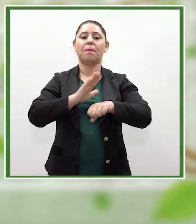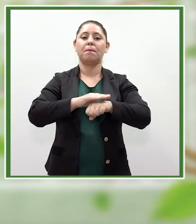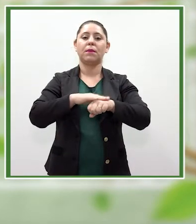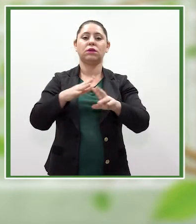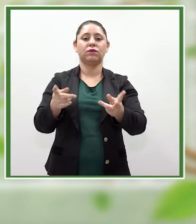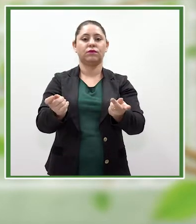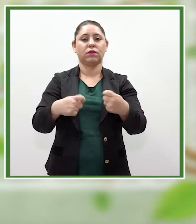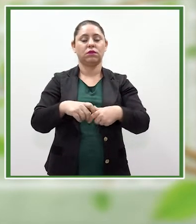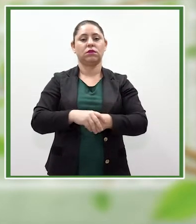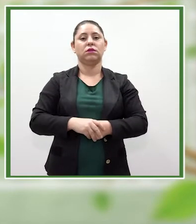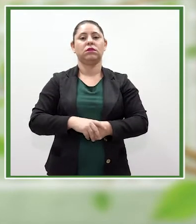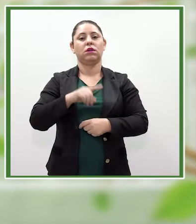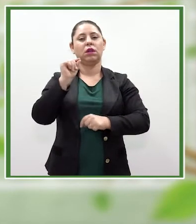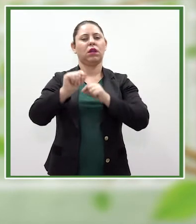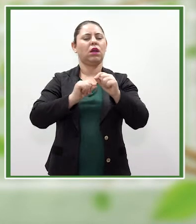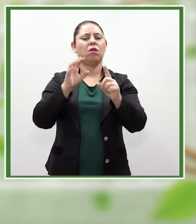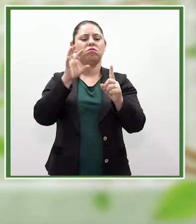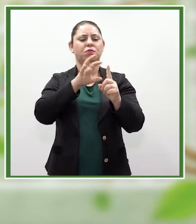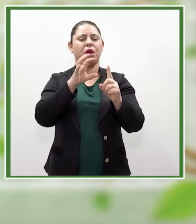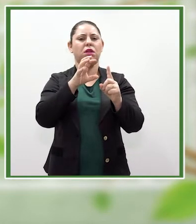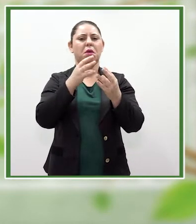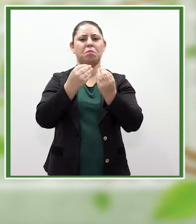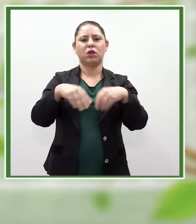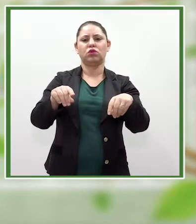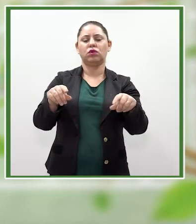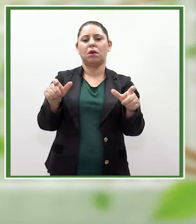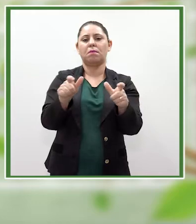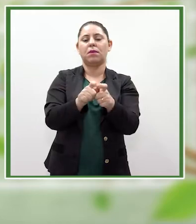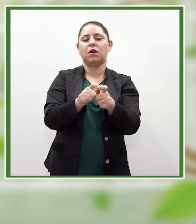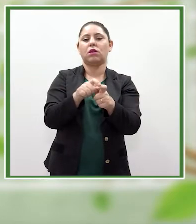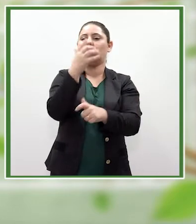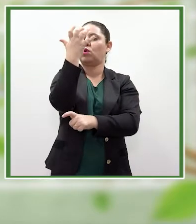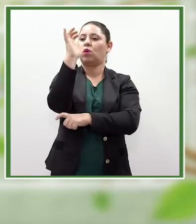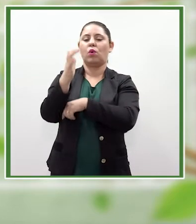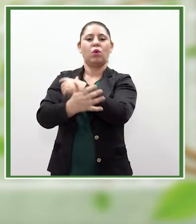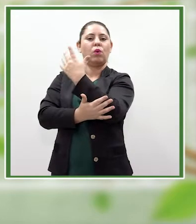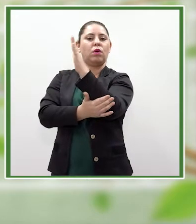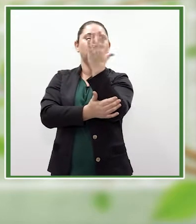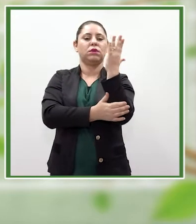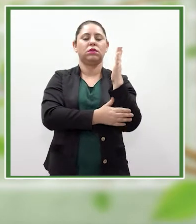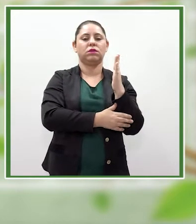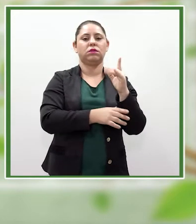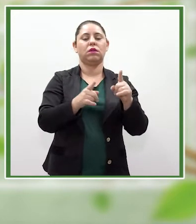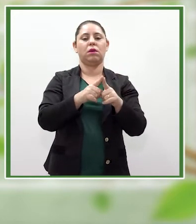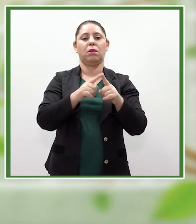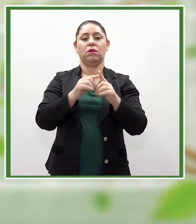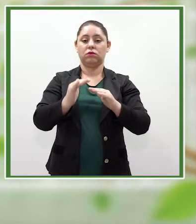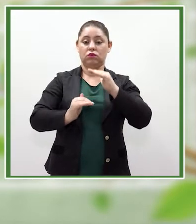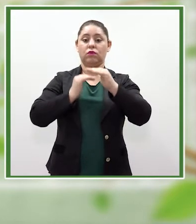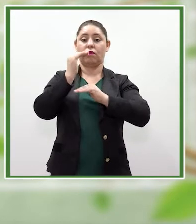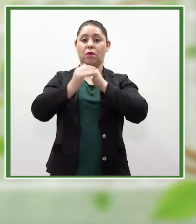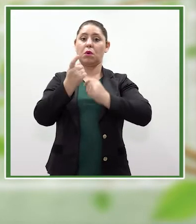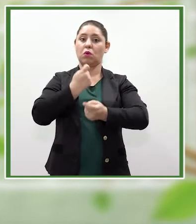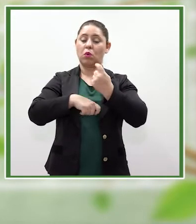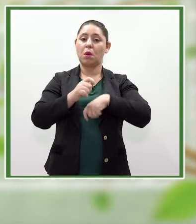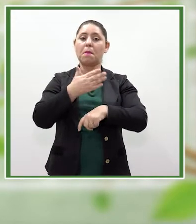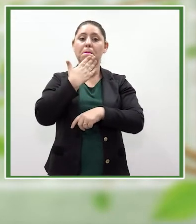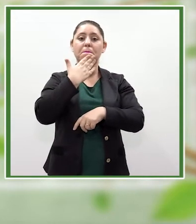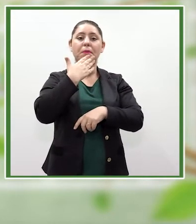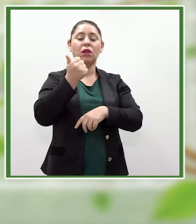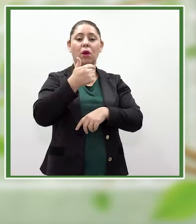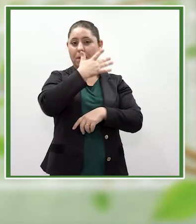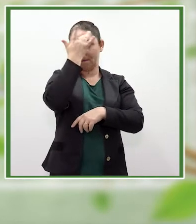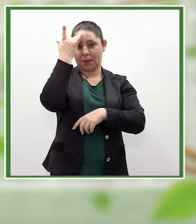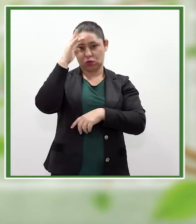dar continuidade ao seu sistema. Aqui é um exemplo do que a integração lavoura-pecuária pode